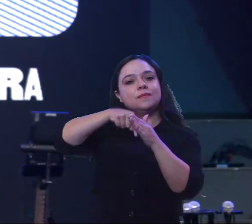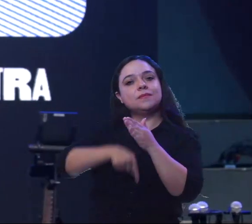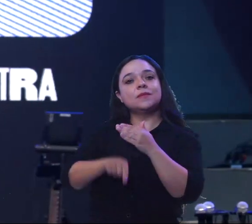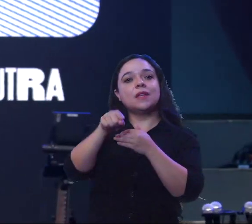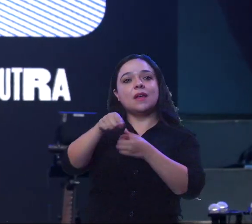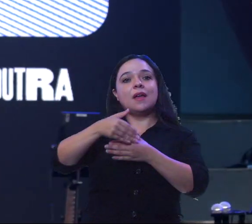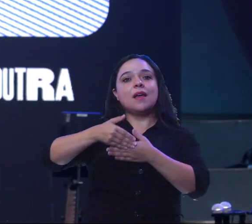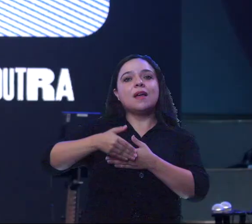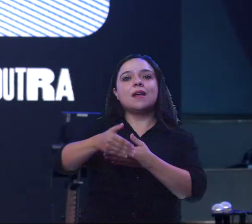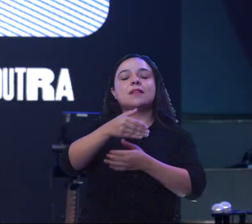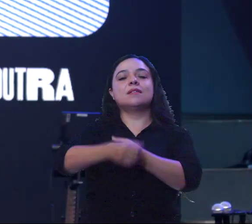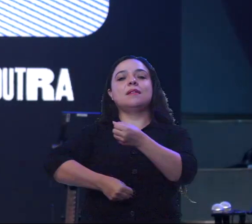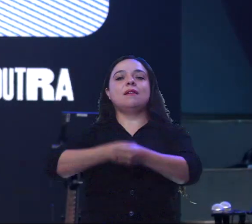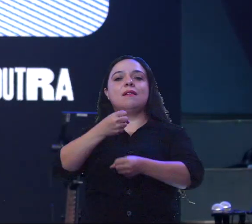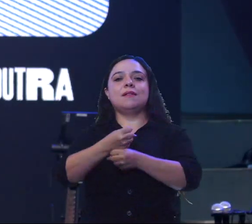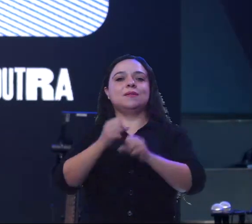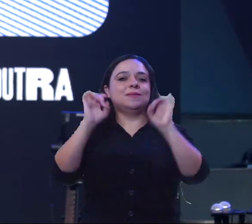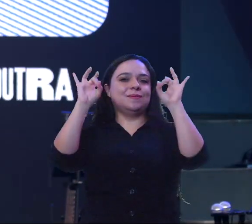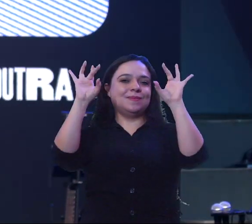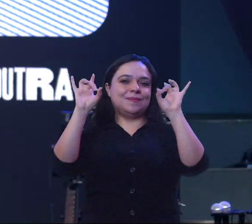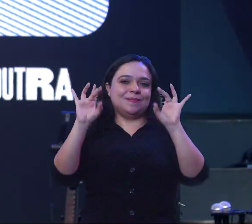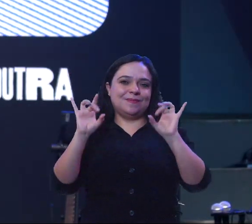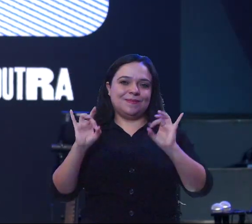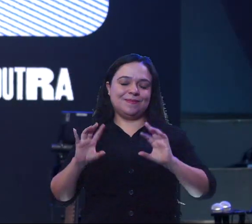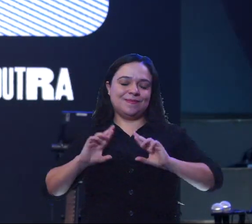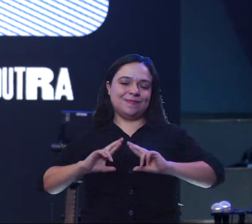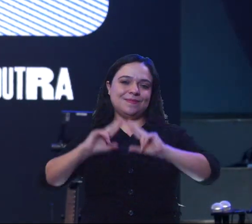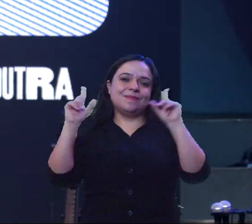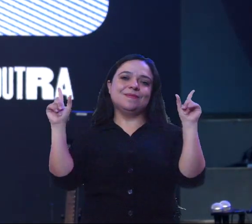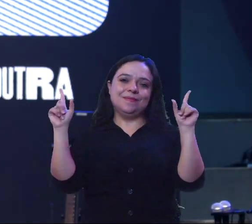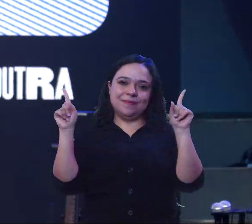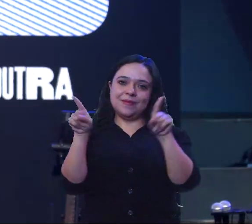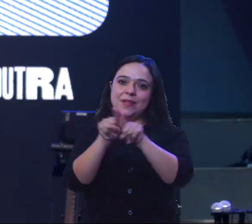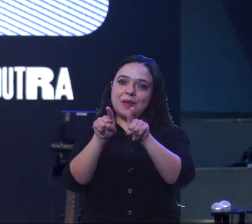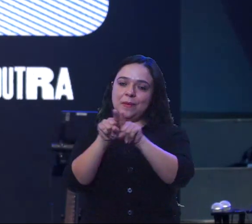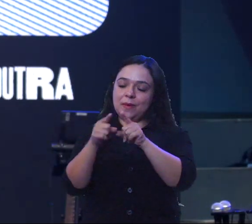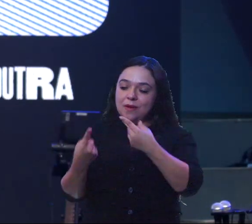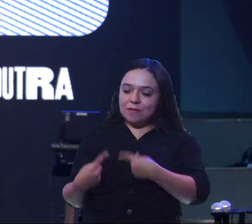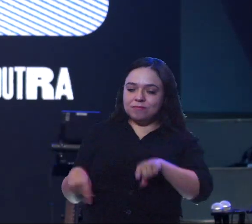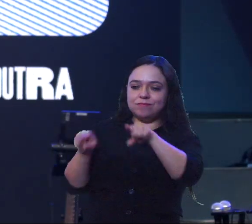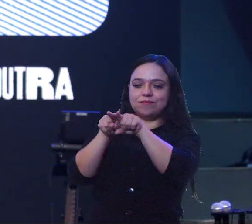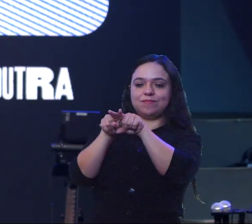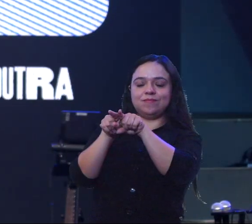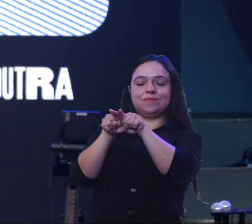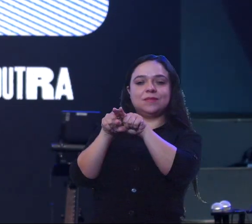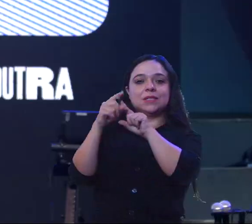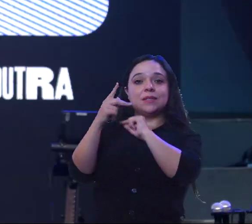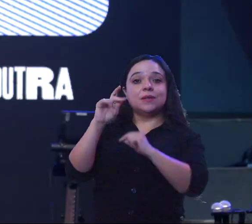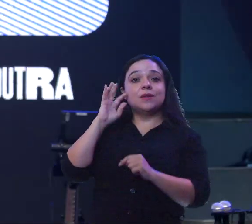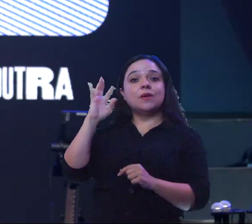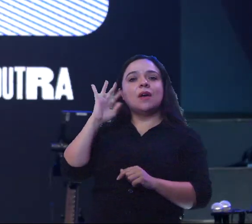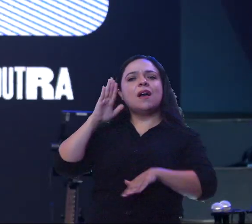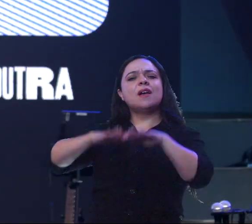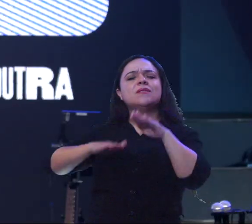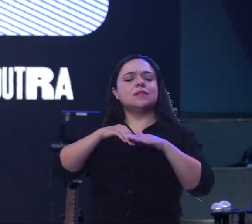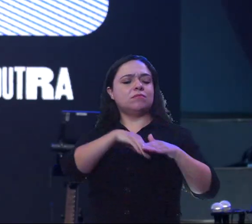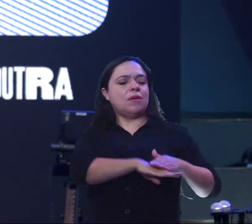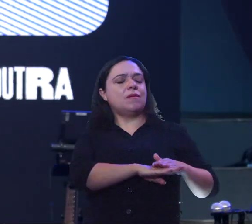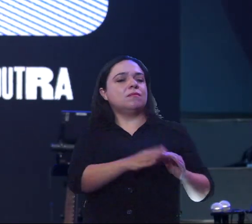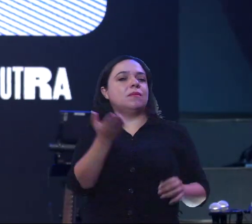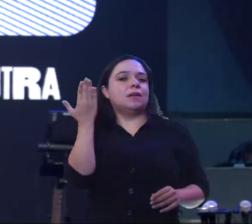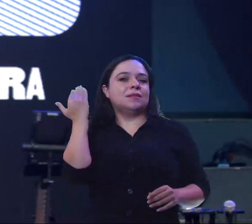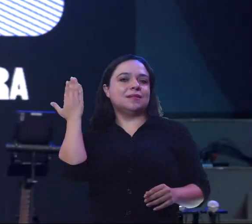ano seja um ano diferente e vai ser resgatados os sonhos que foram colocados aí talvez muito longe no